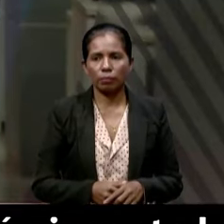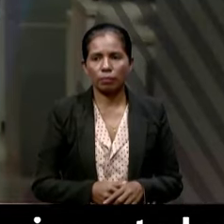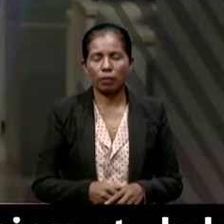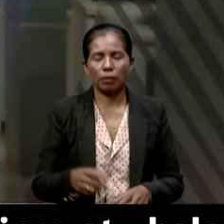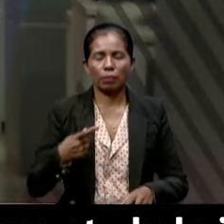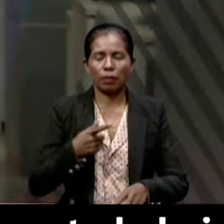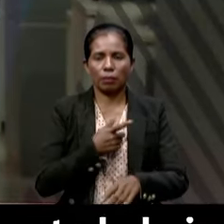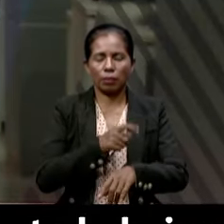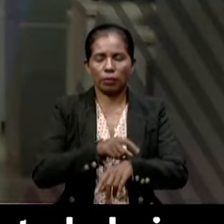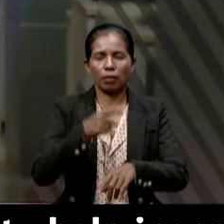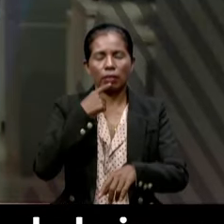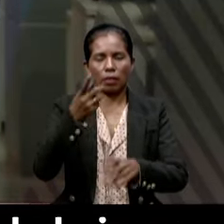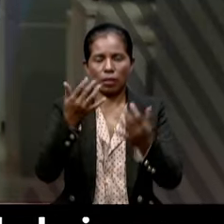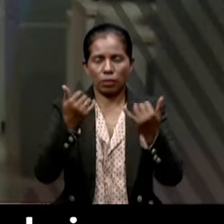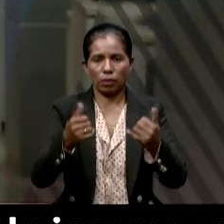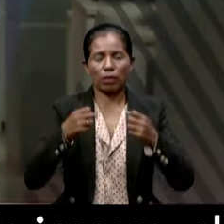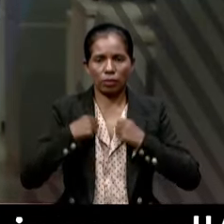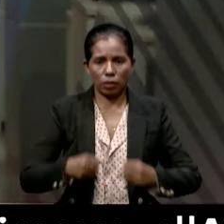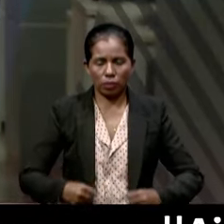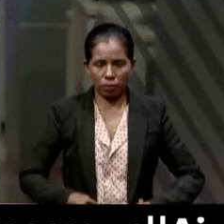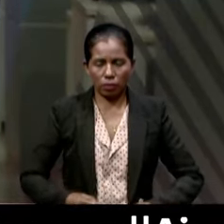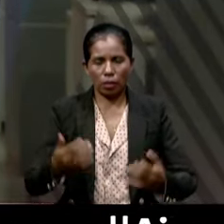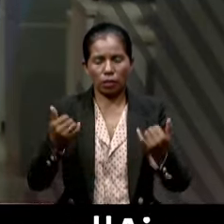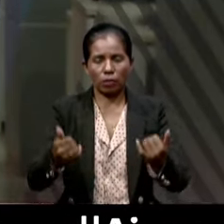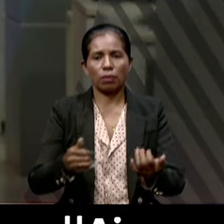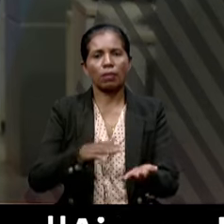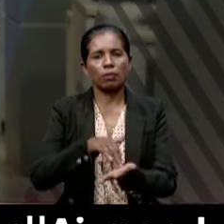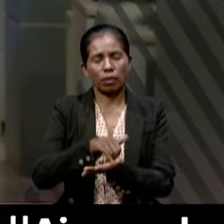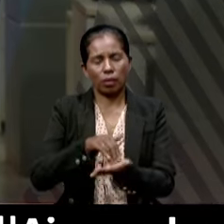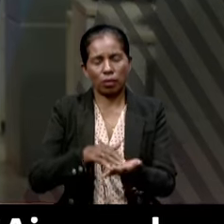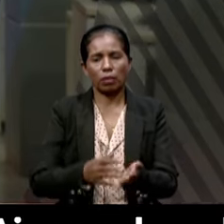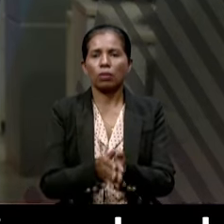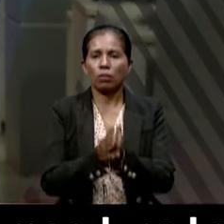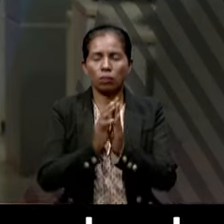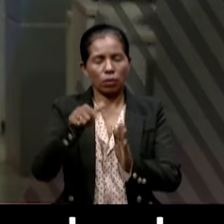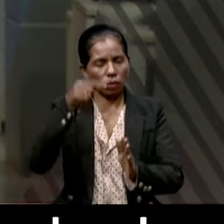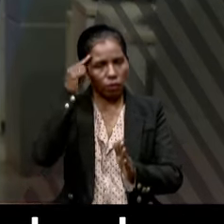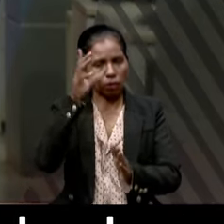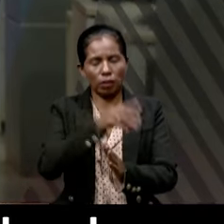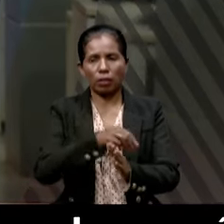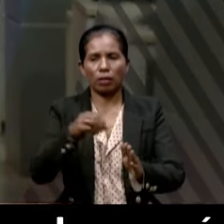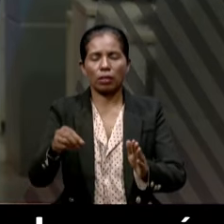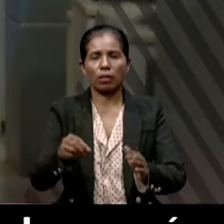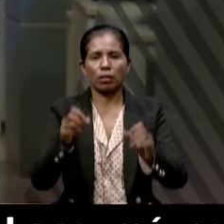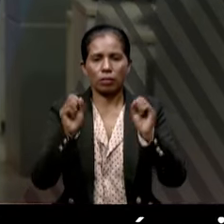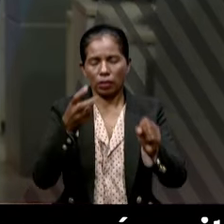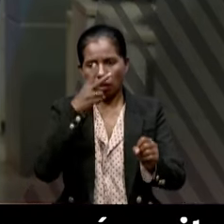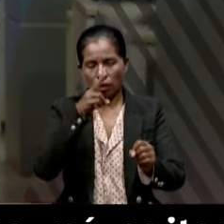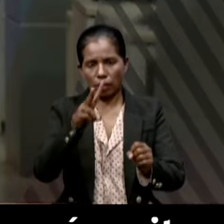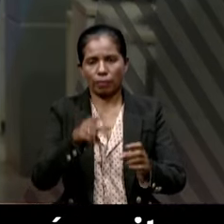Parlamento Nacional considera de dar unes setor saúde e a fase agonia no russo governo ato e a seriedade rode